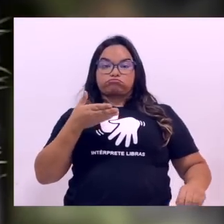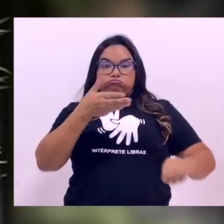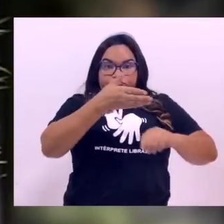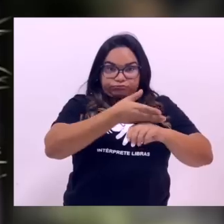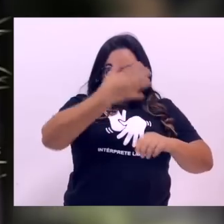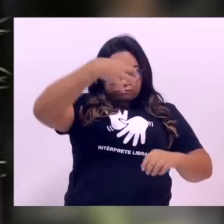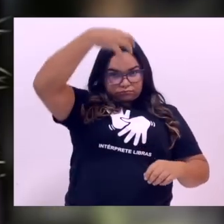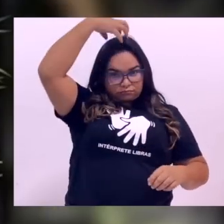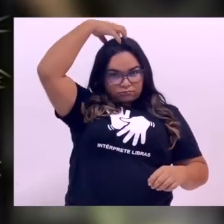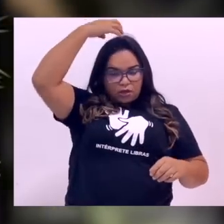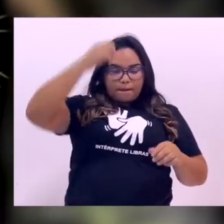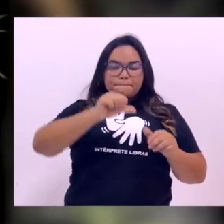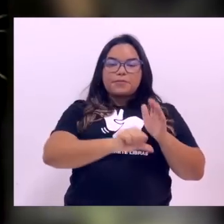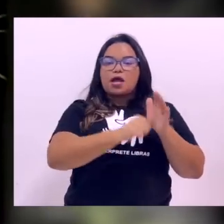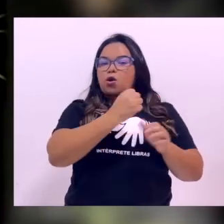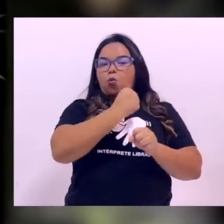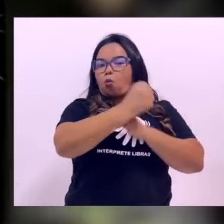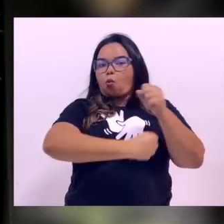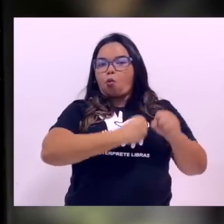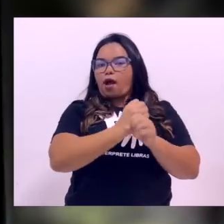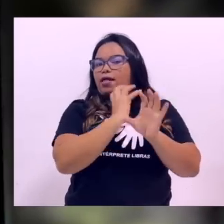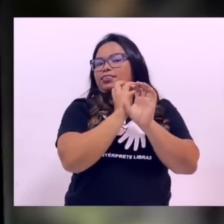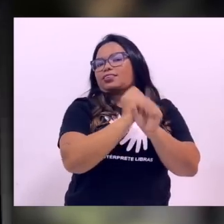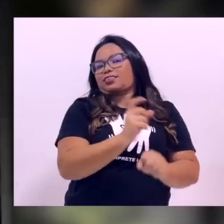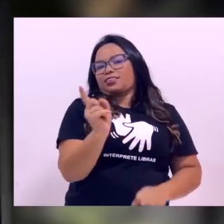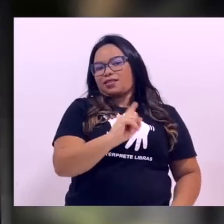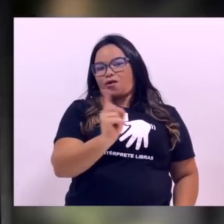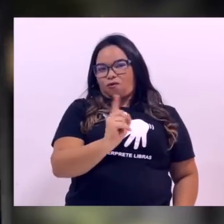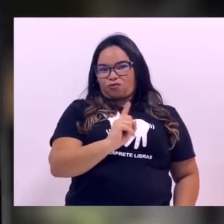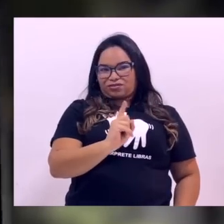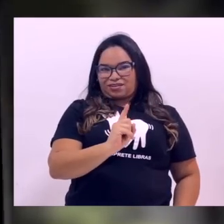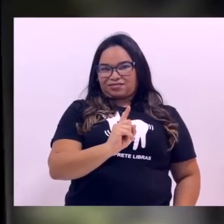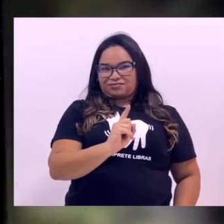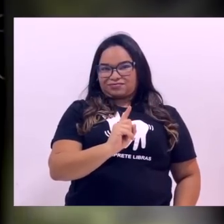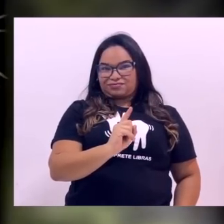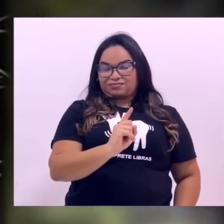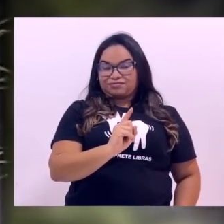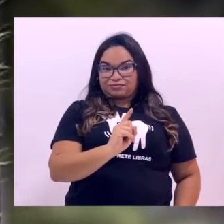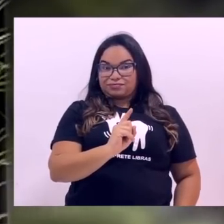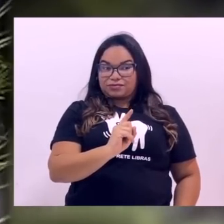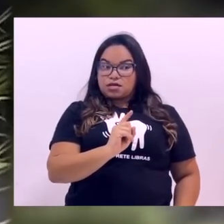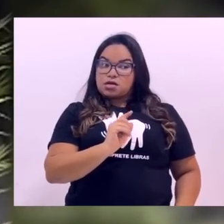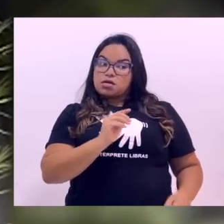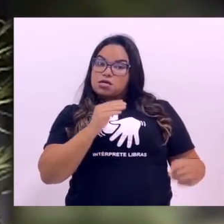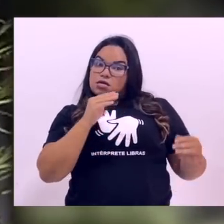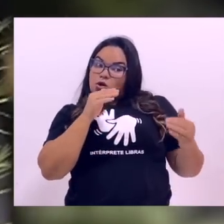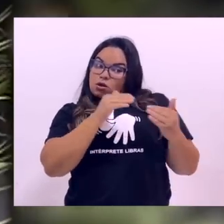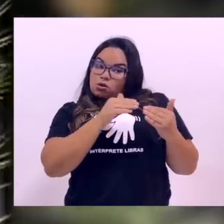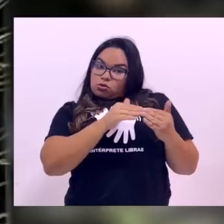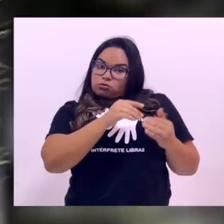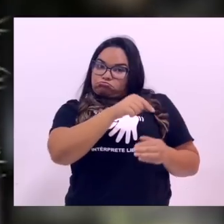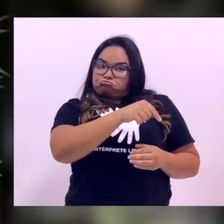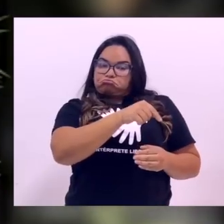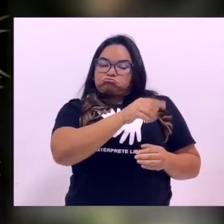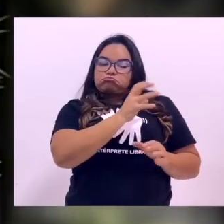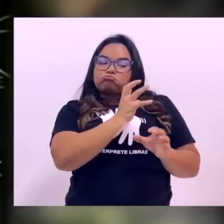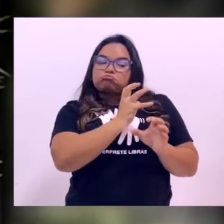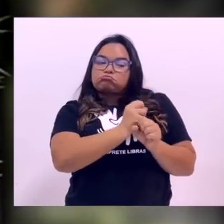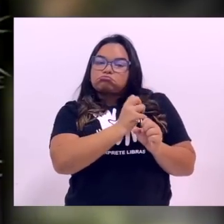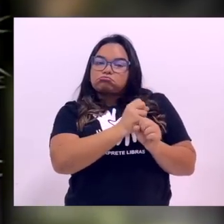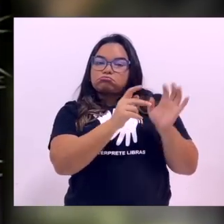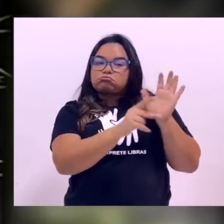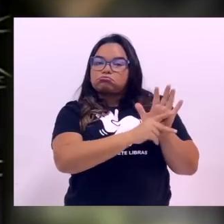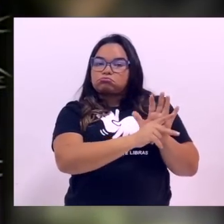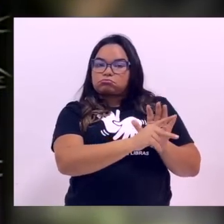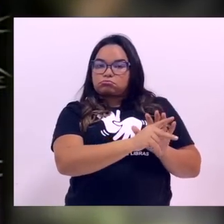não era contado e ficava conhecido como o ano da ascensão. Então, o segundo ano do seu reinado, de acordo com o sistema